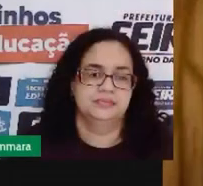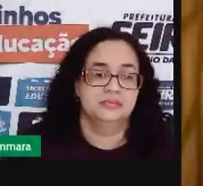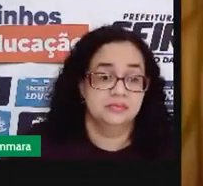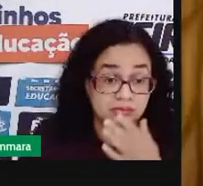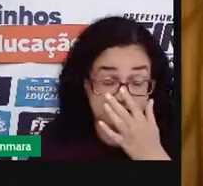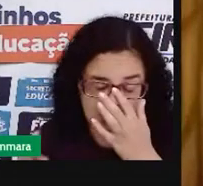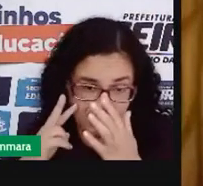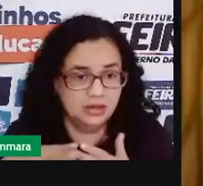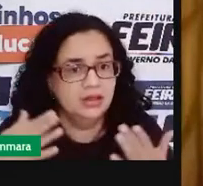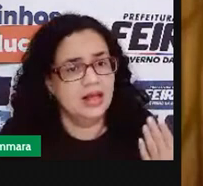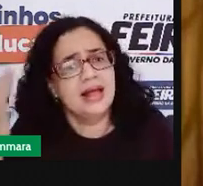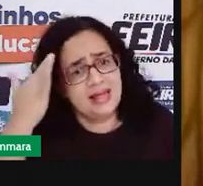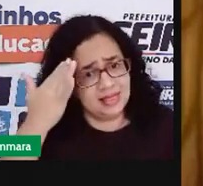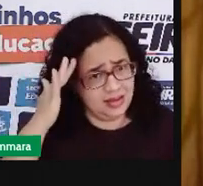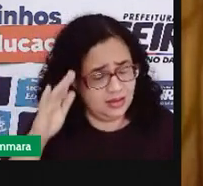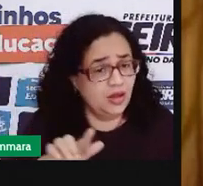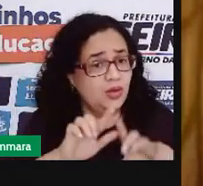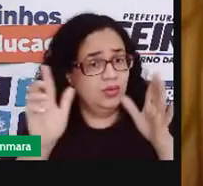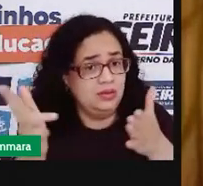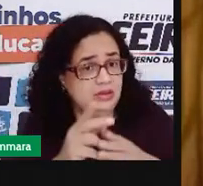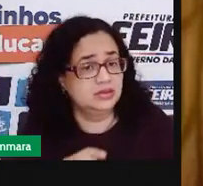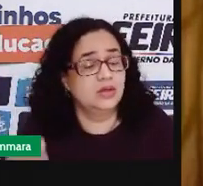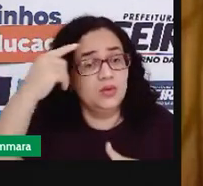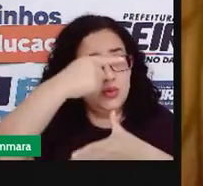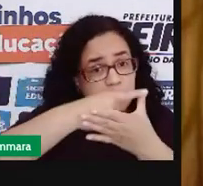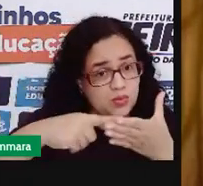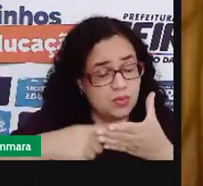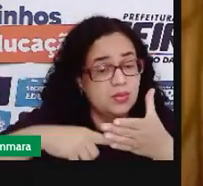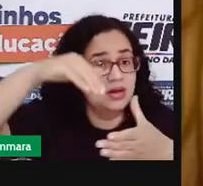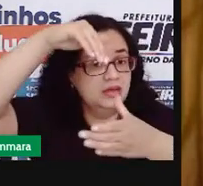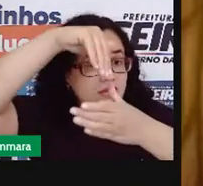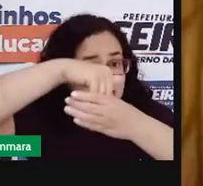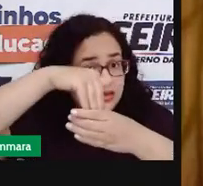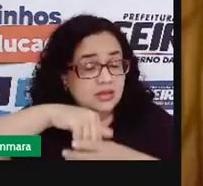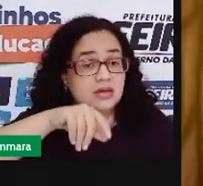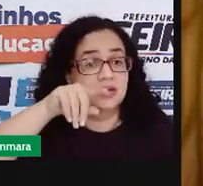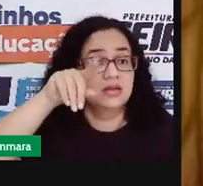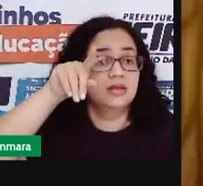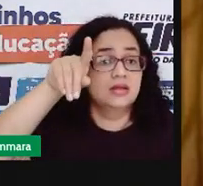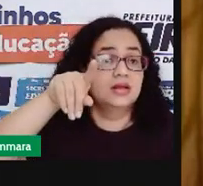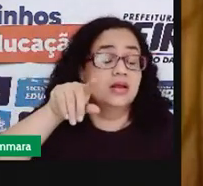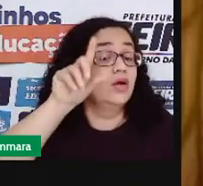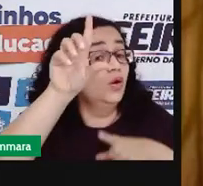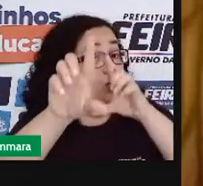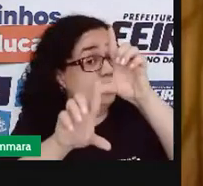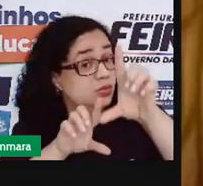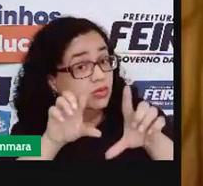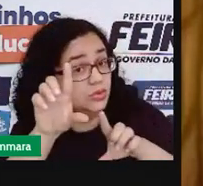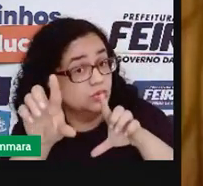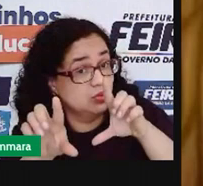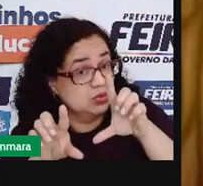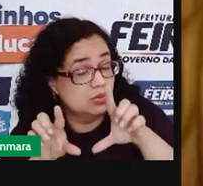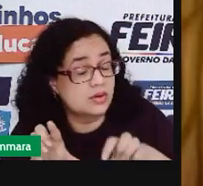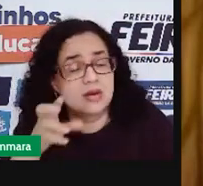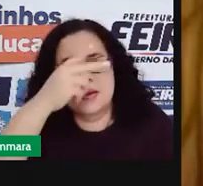E aí, entenderam o que é uma eleição? Isso é uma escolha de